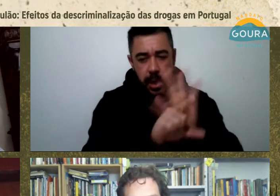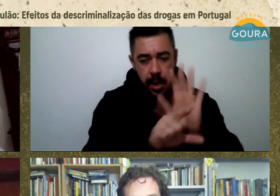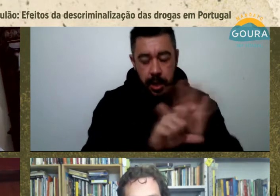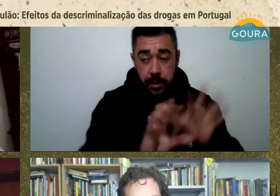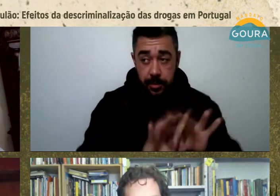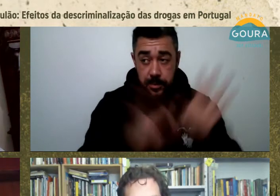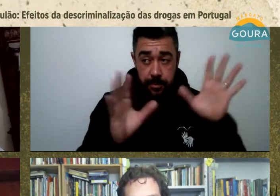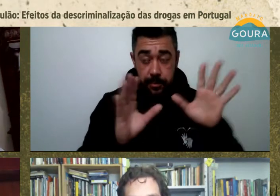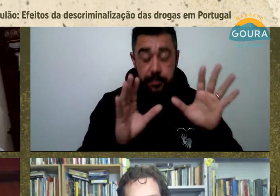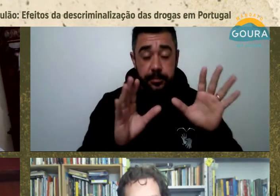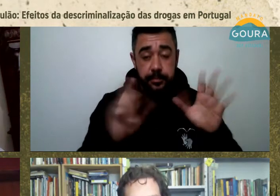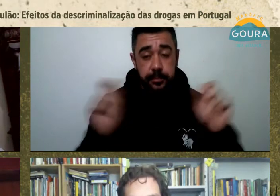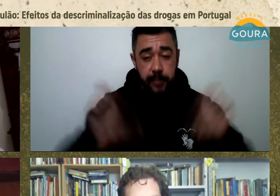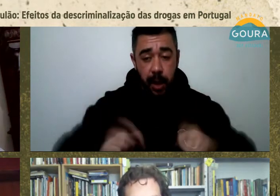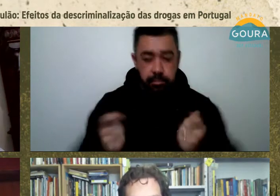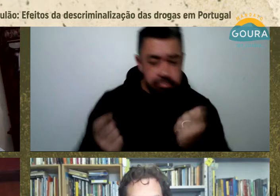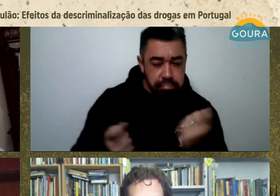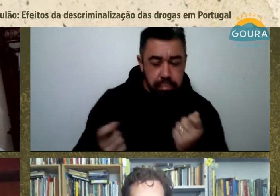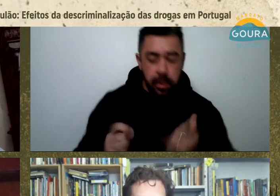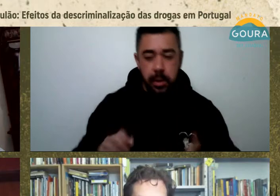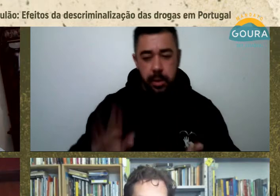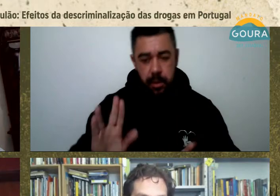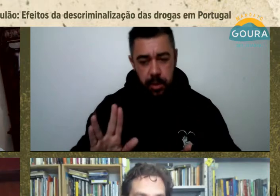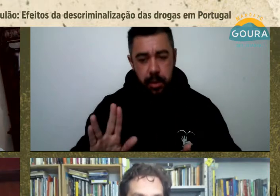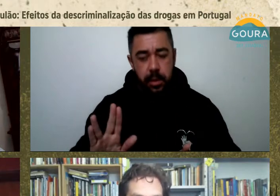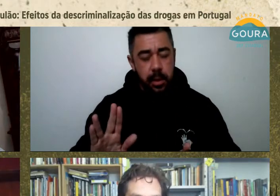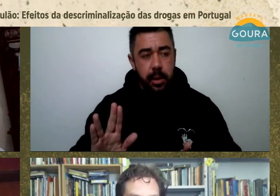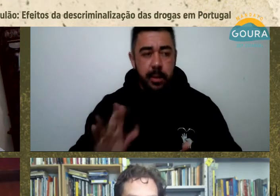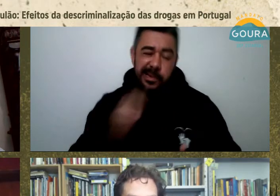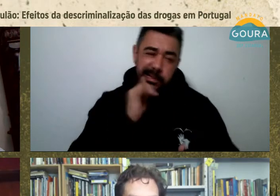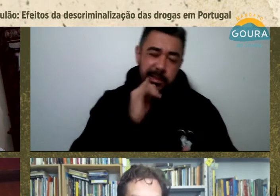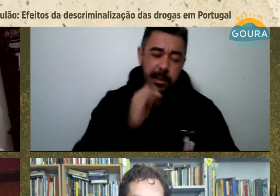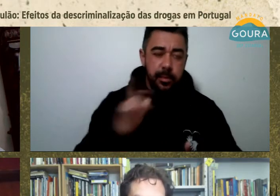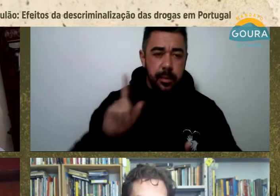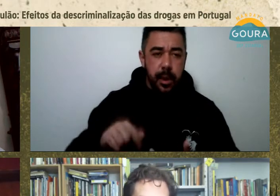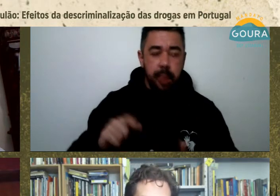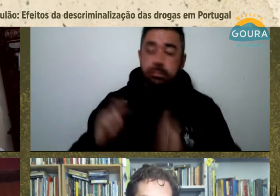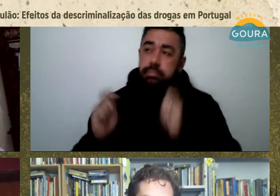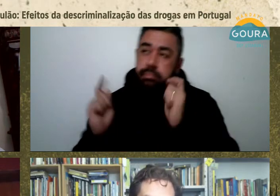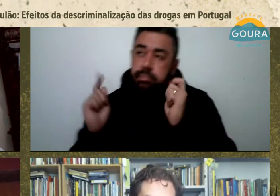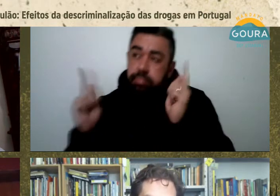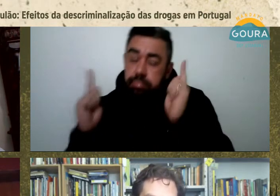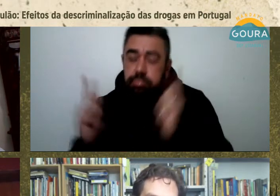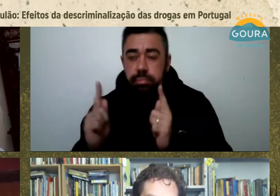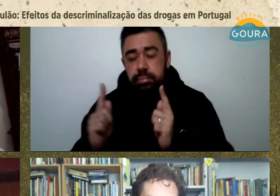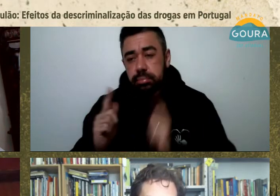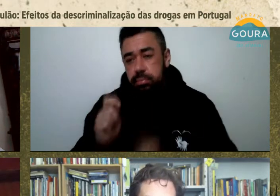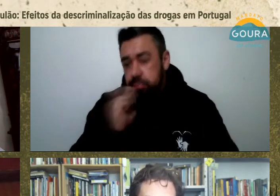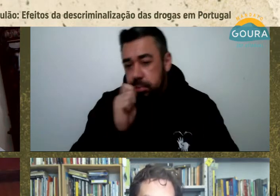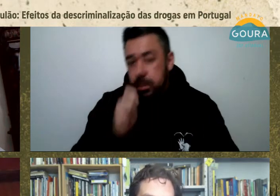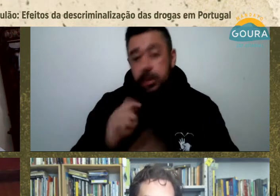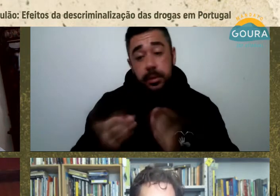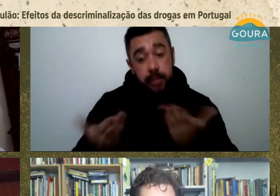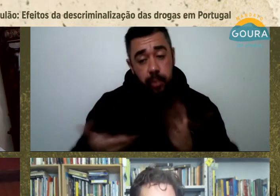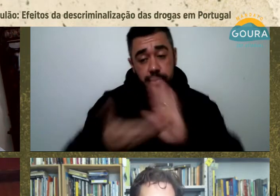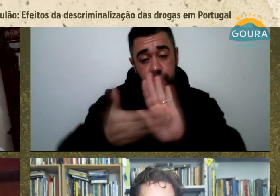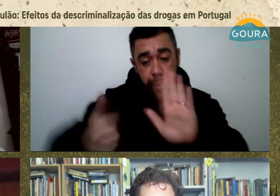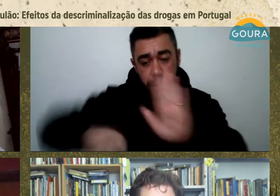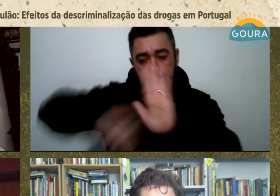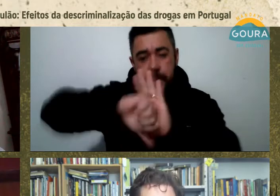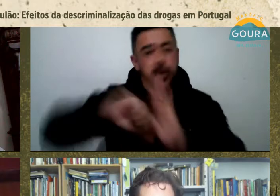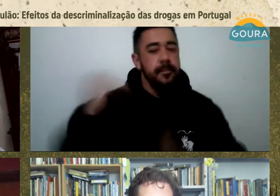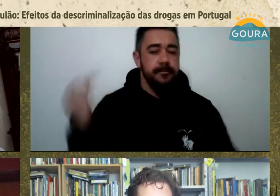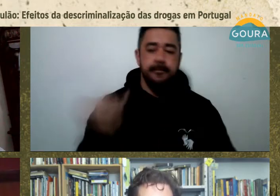/ regulação da cannabis para fins não terapêuticos, a descriminalização seria um passo prévio